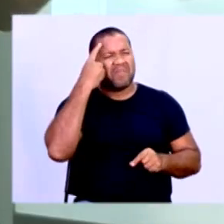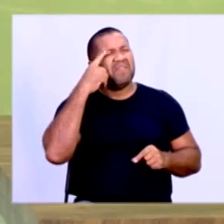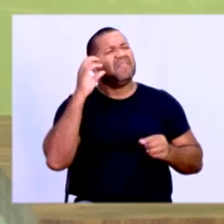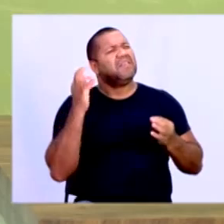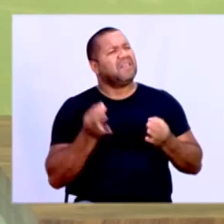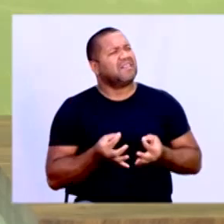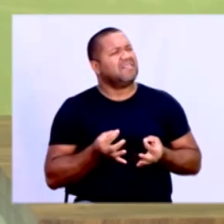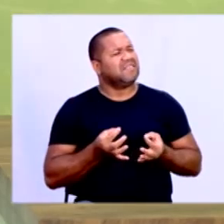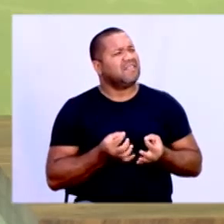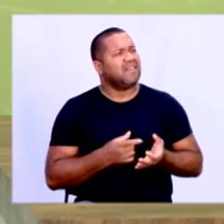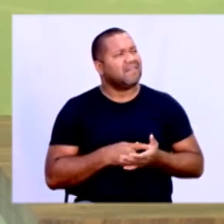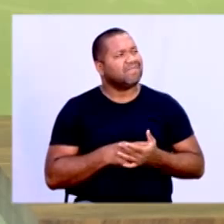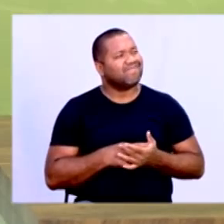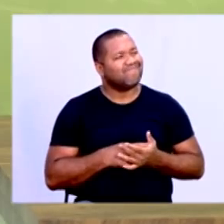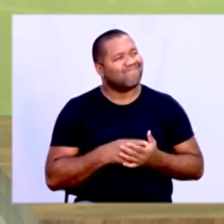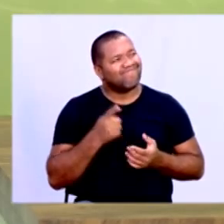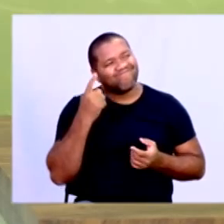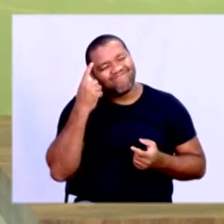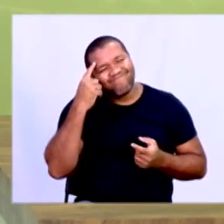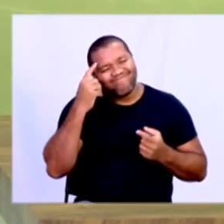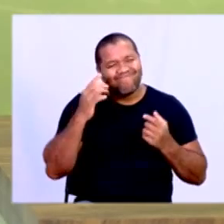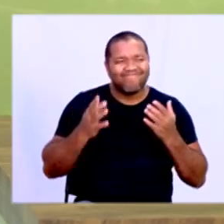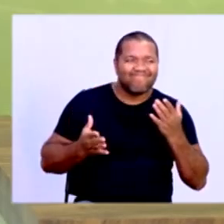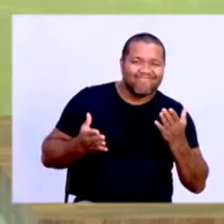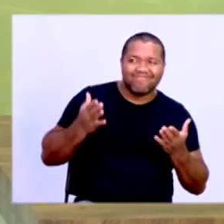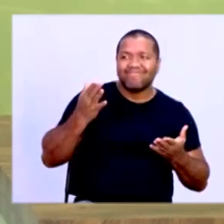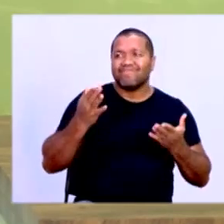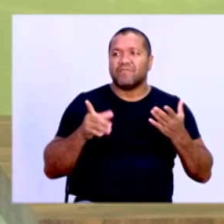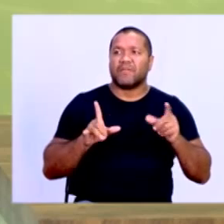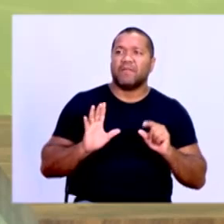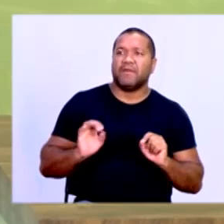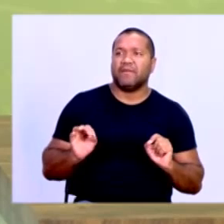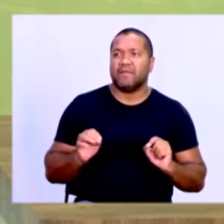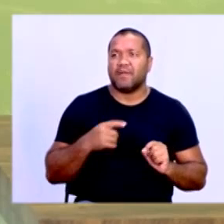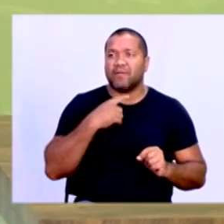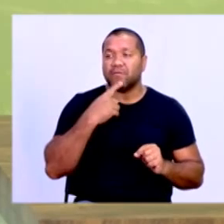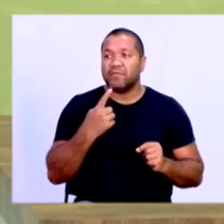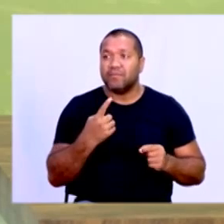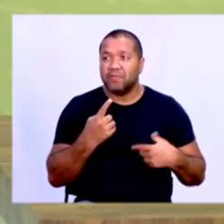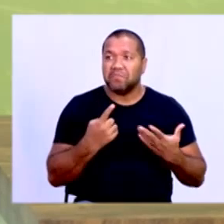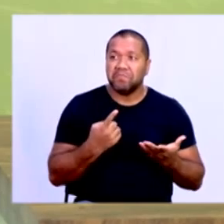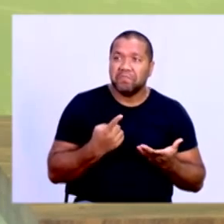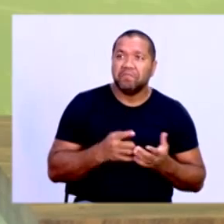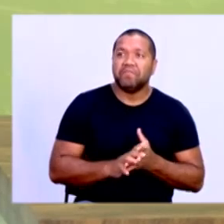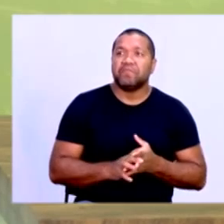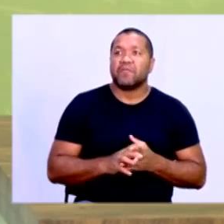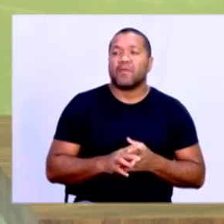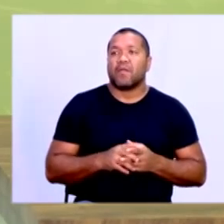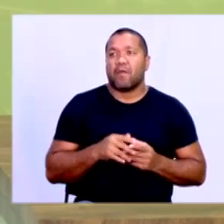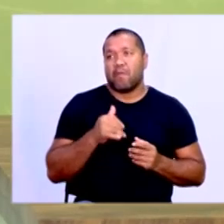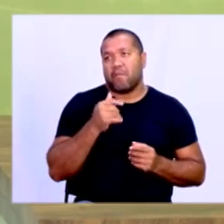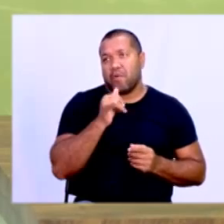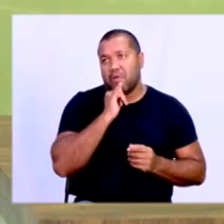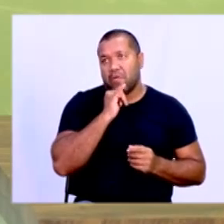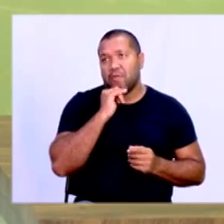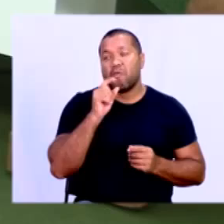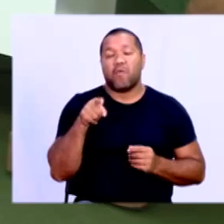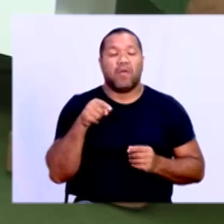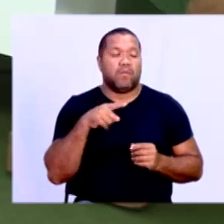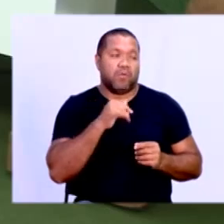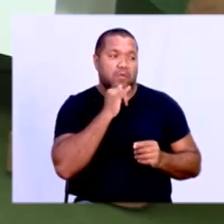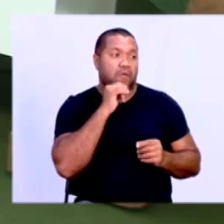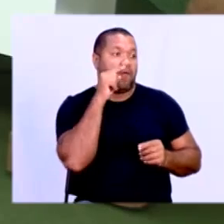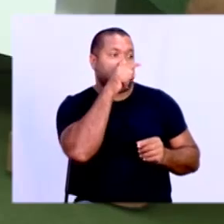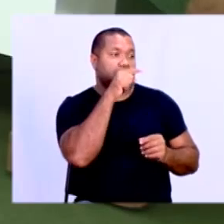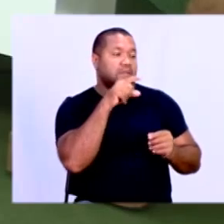outro aspecto interessante que o controlador tem, que ele sabe que quando o senhor que está lá inserindo um usuário, e eu